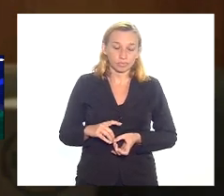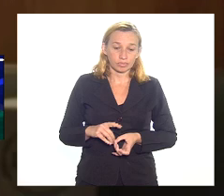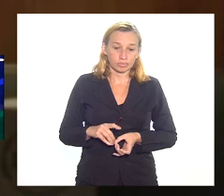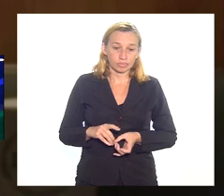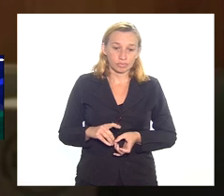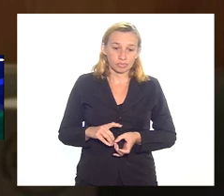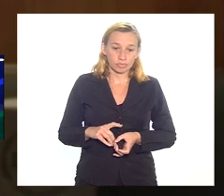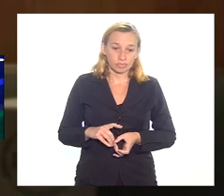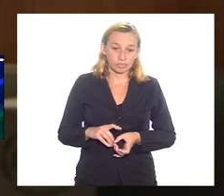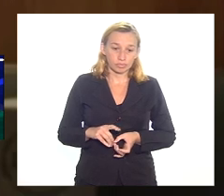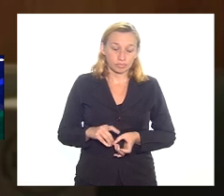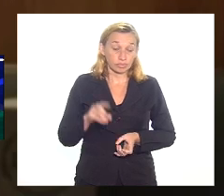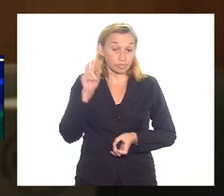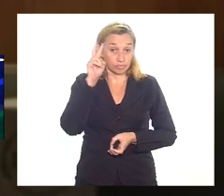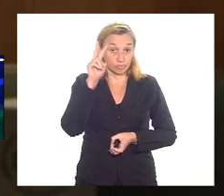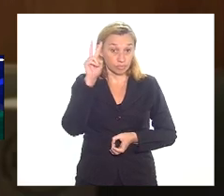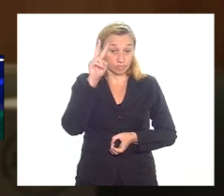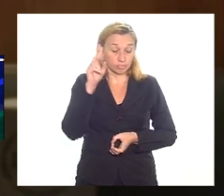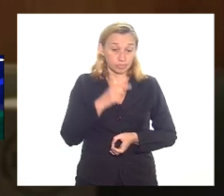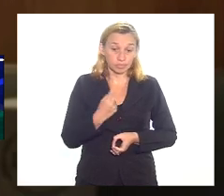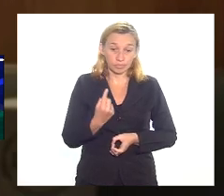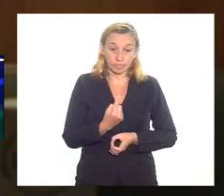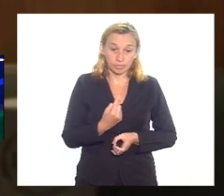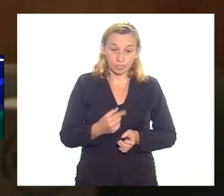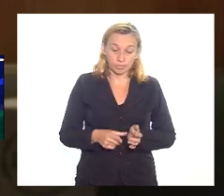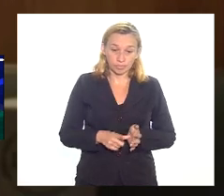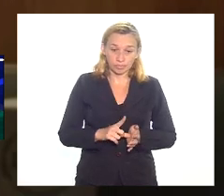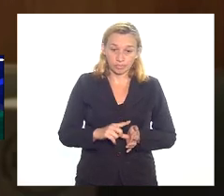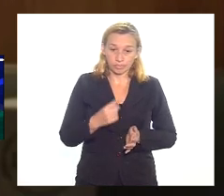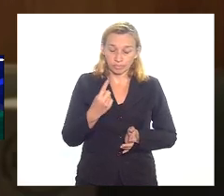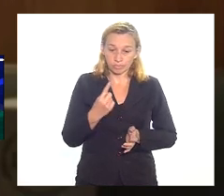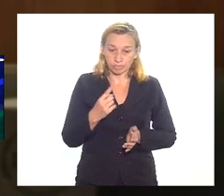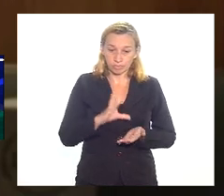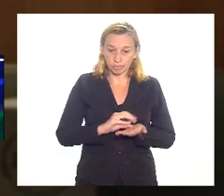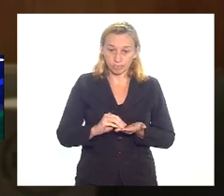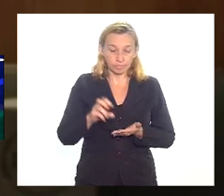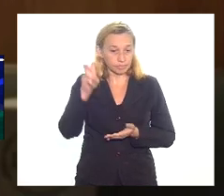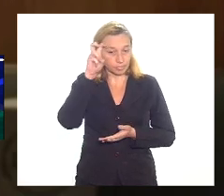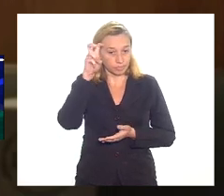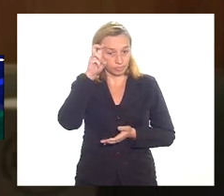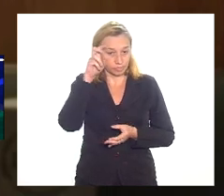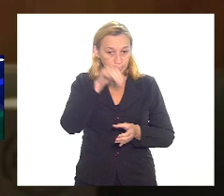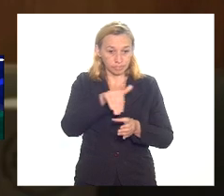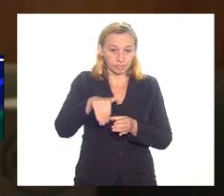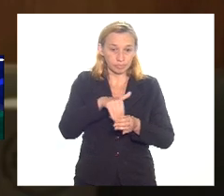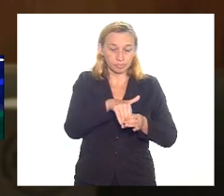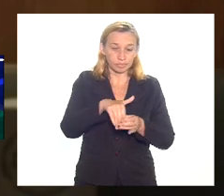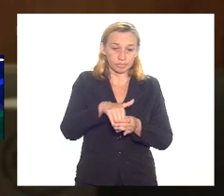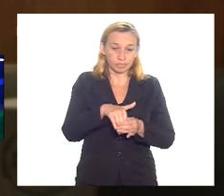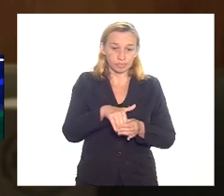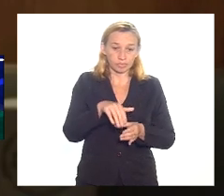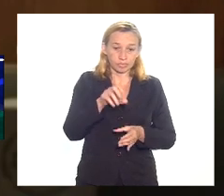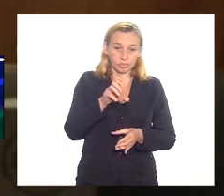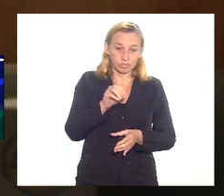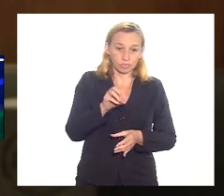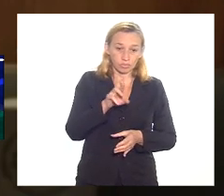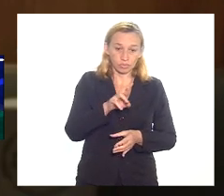quero lembrar que nós antecipamos uma pauta que era quinta-feira, que era a eleição do